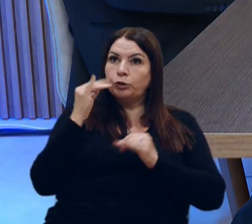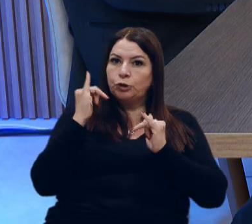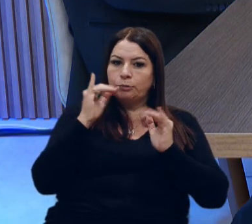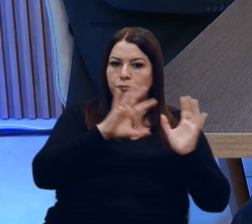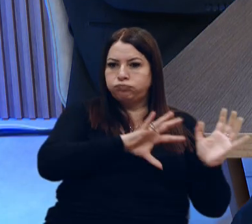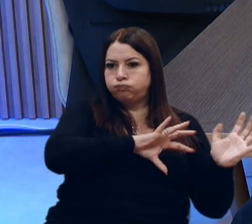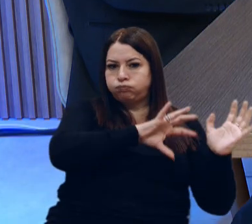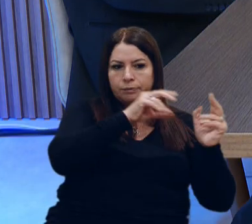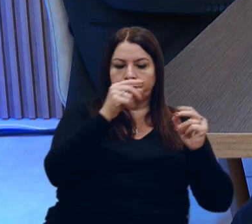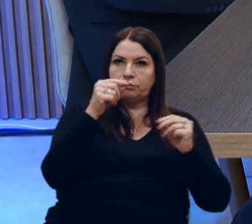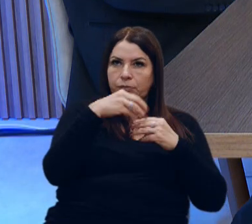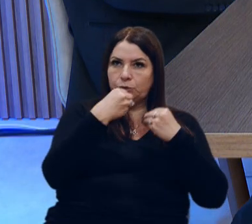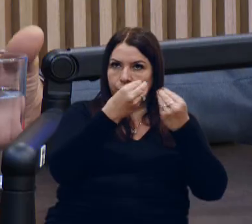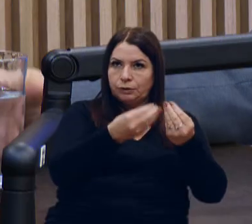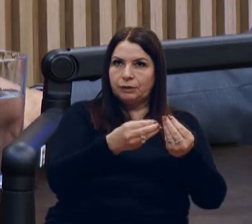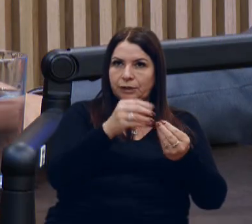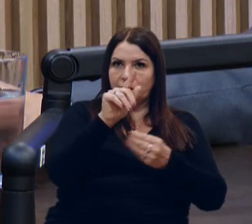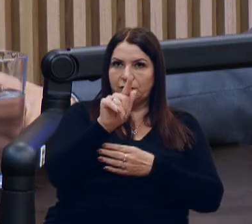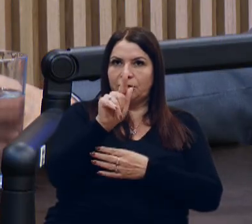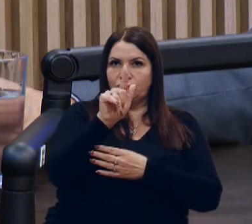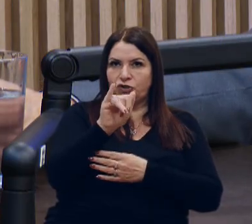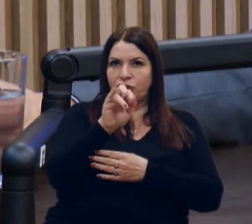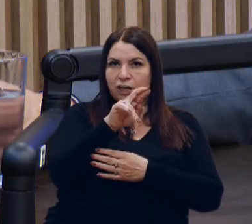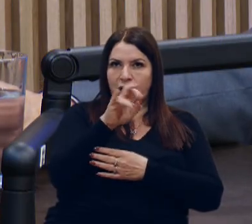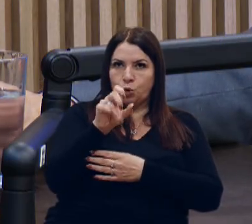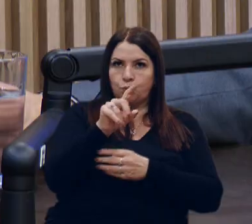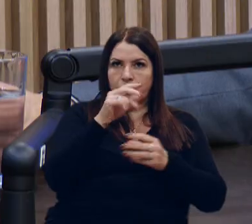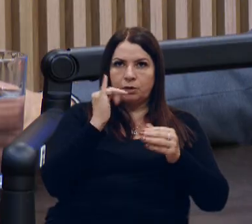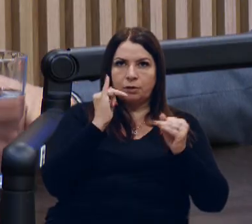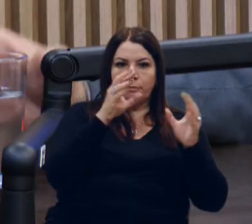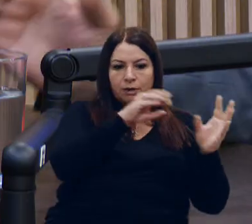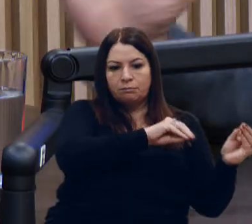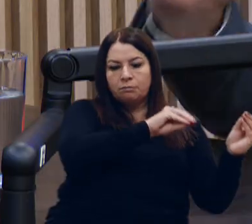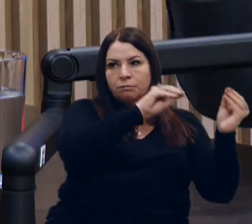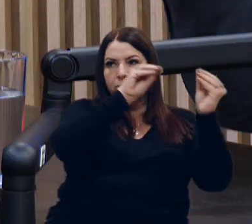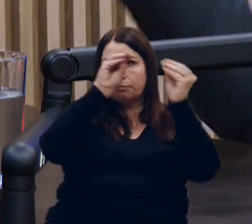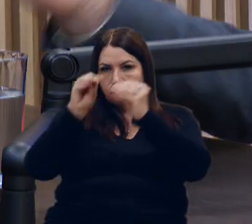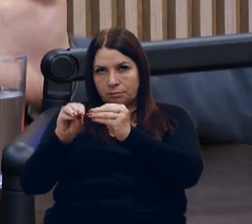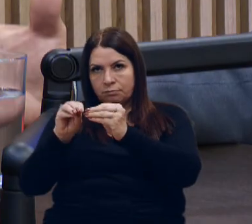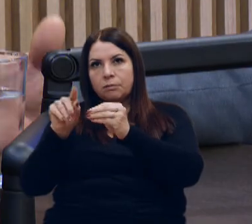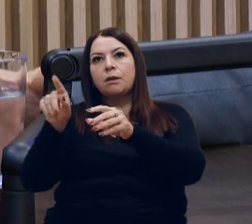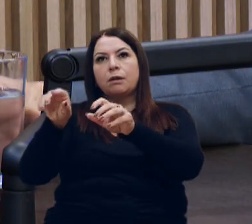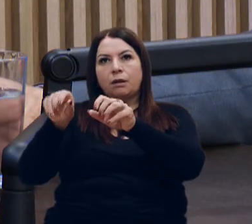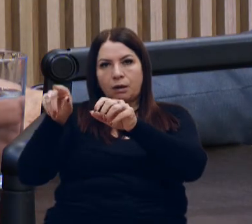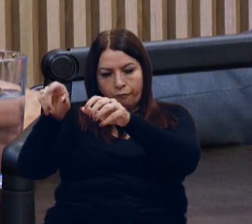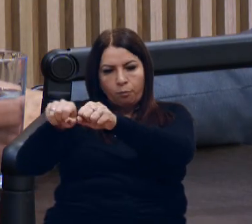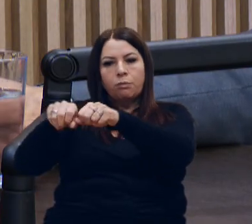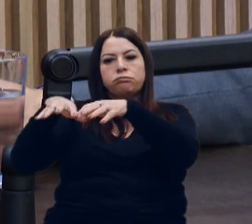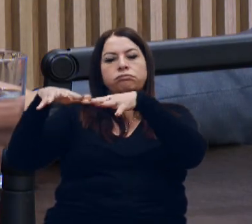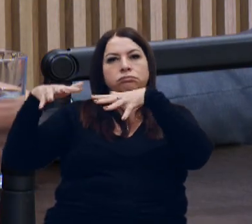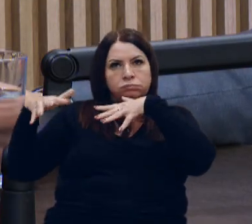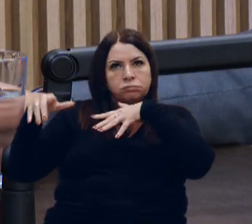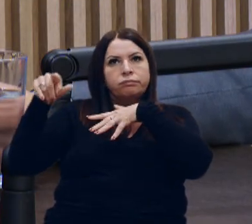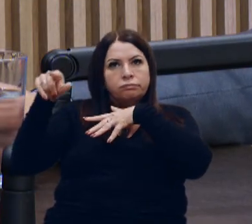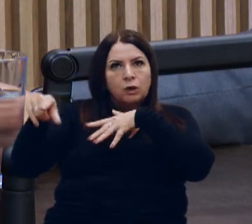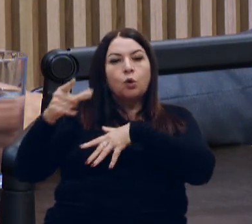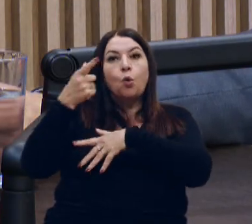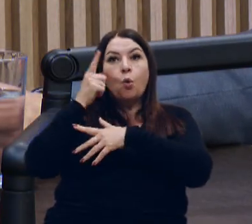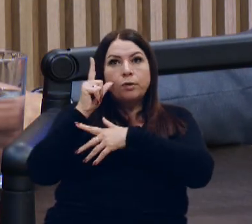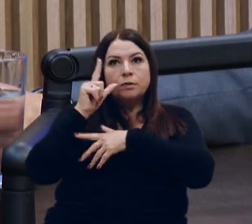que foram doados pela Giratur e nós descemos lá e preenchemos o plenário e